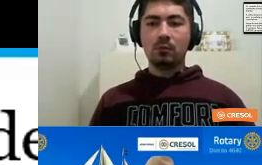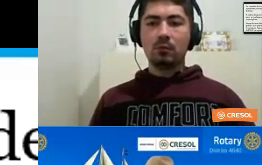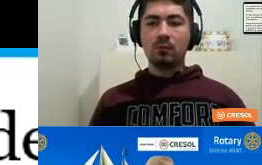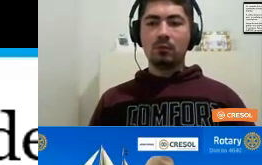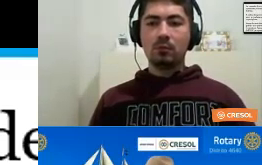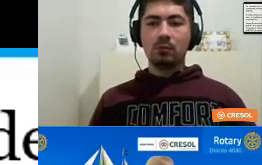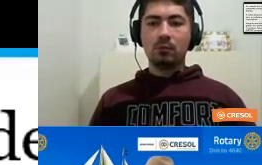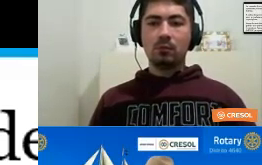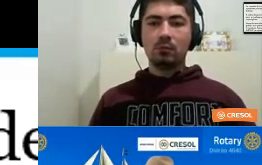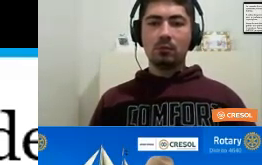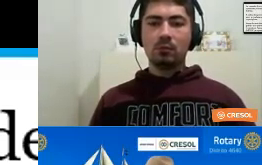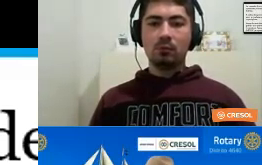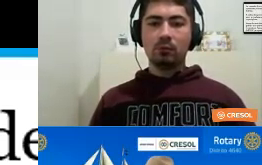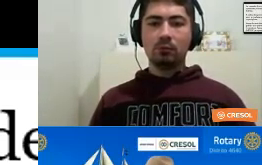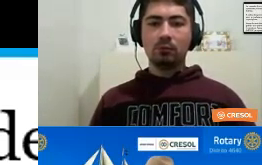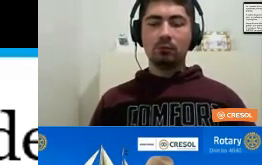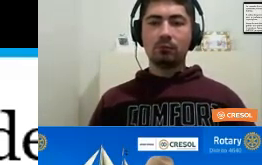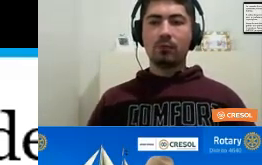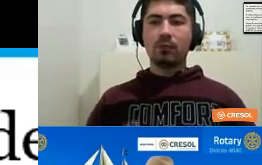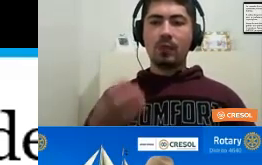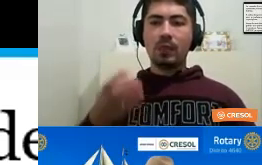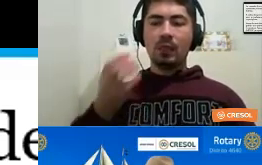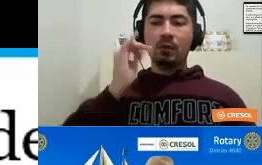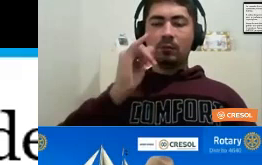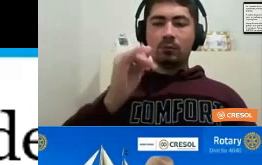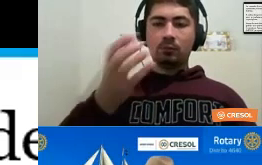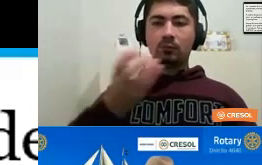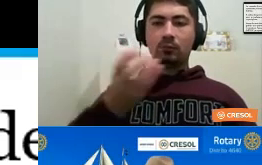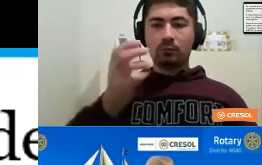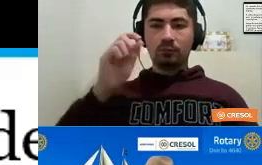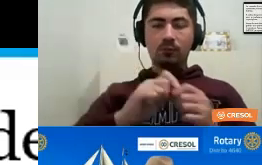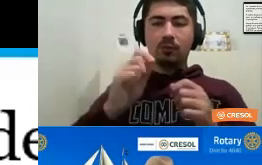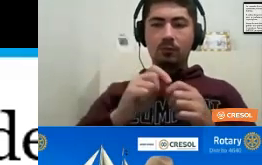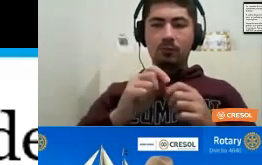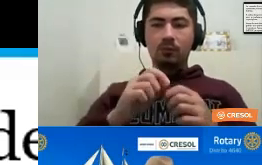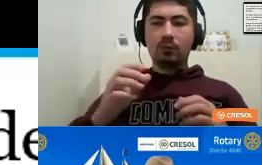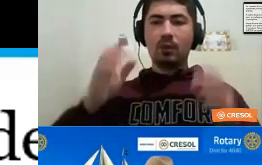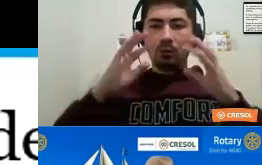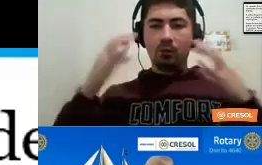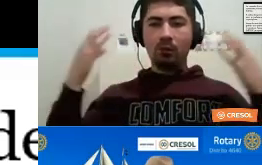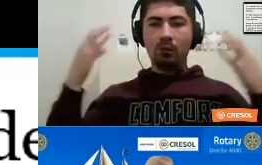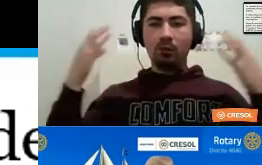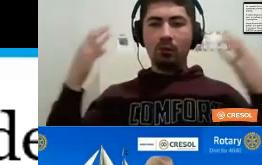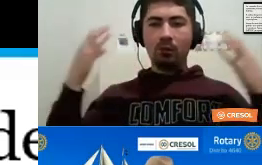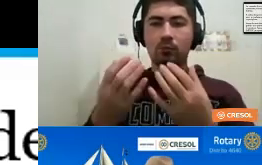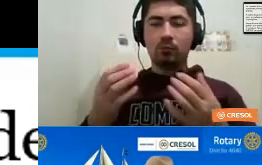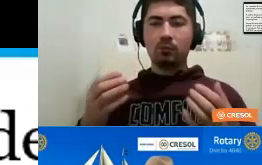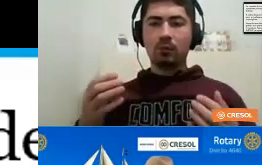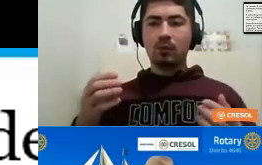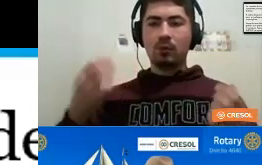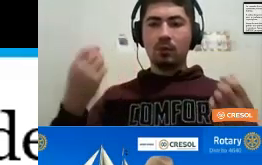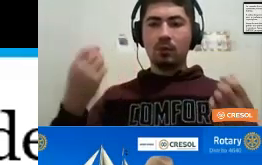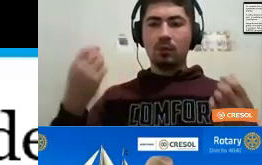Se um clube do distrito tiver interesse em fazer um projeto global, ele tem que fazer um contato com o presidente da Fundação Rotária do